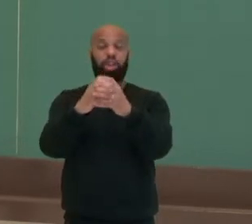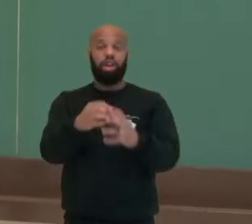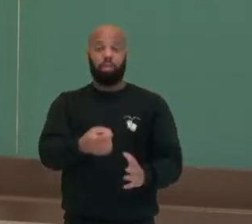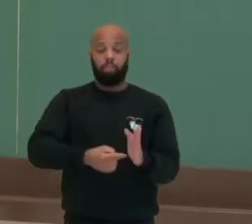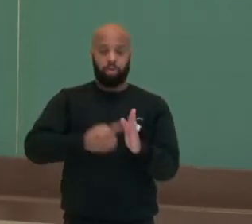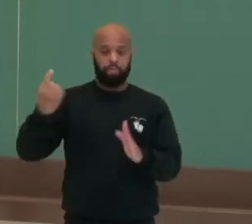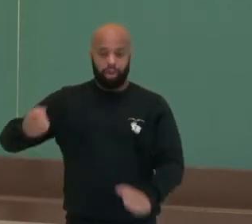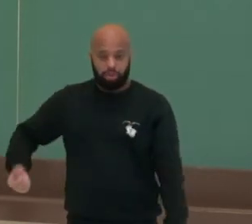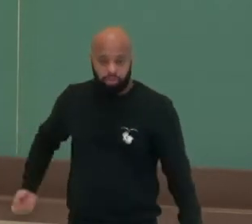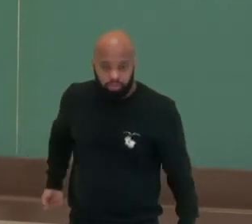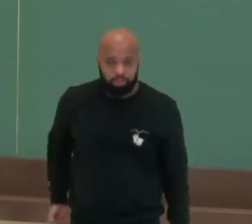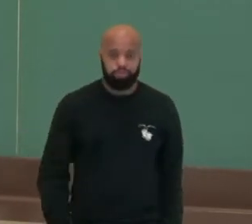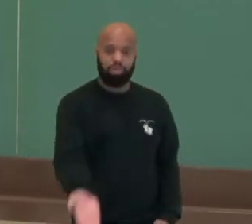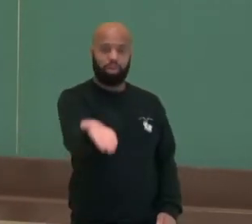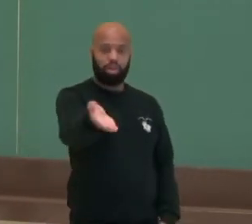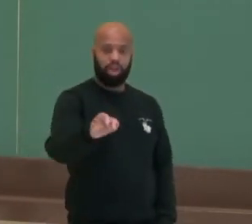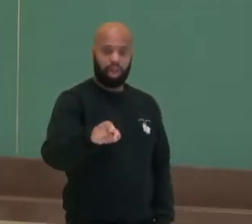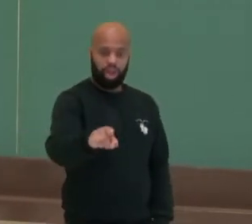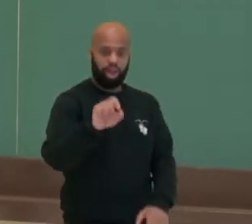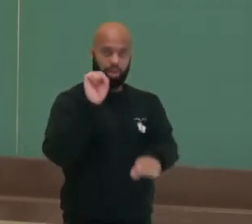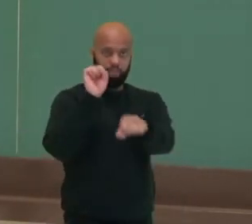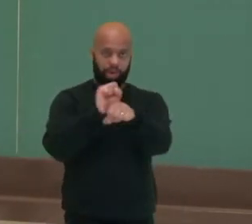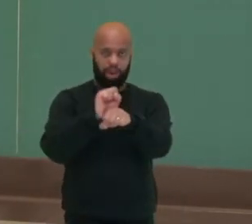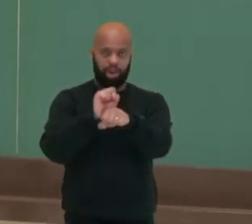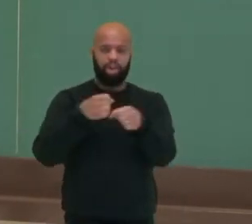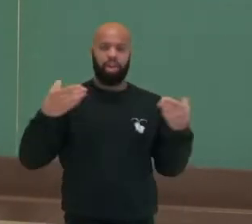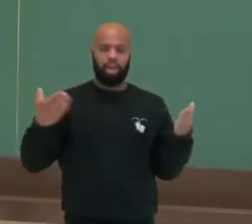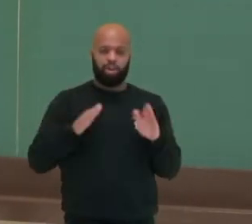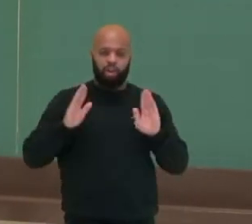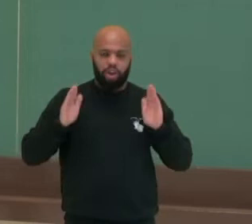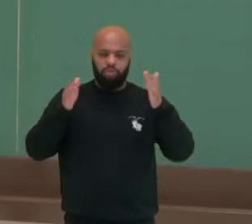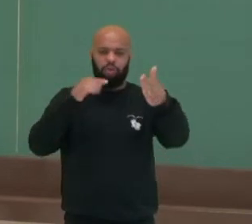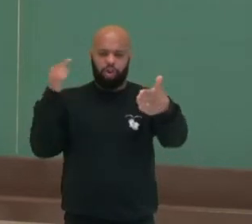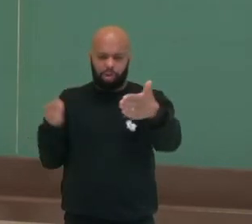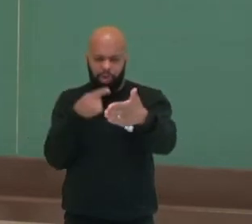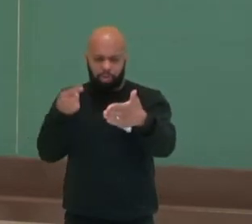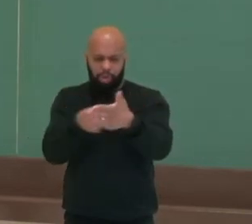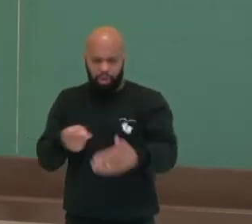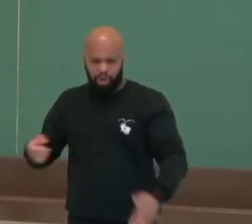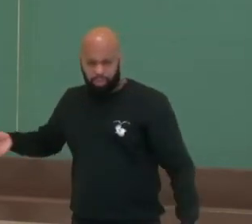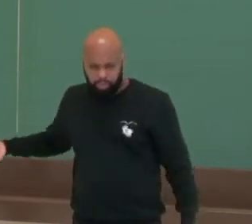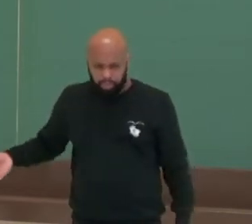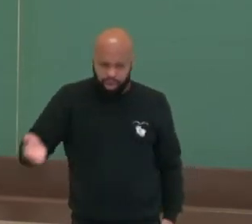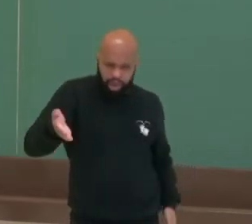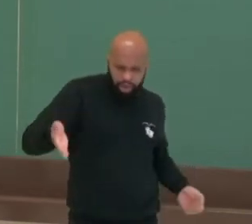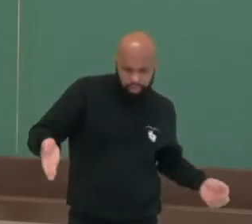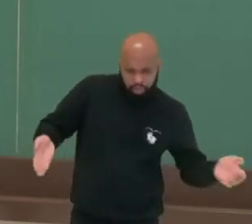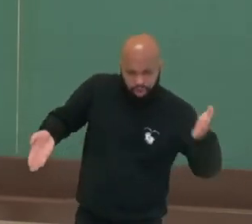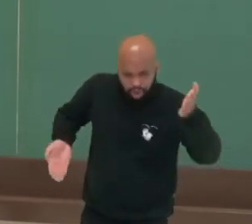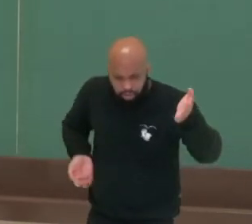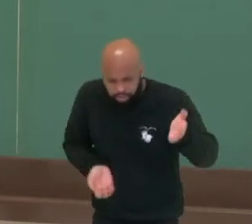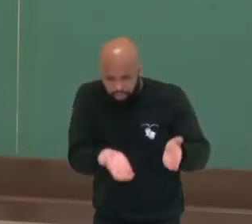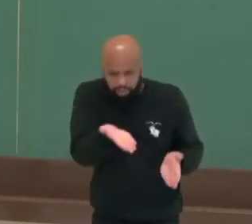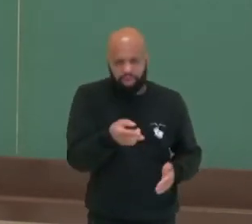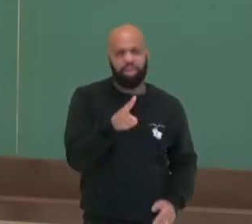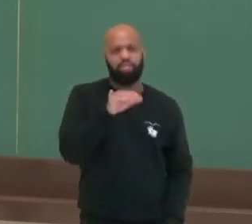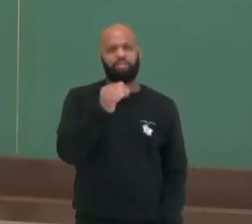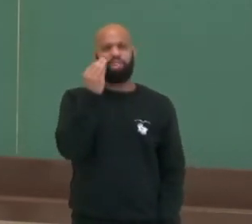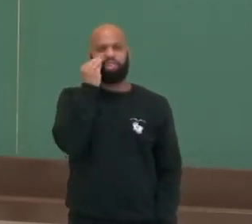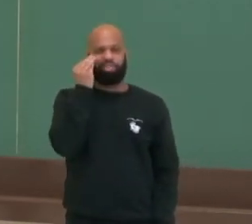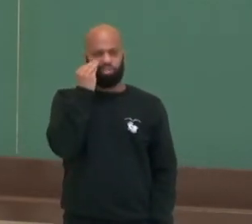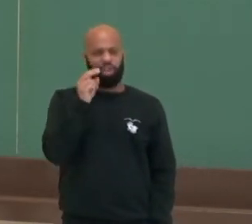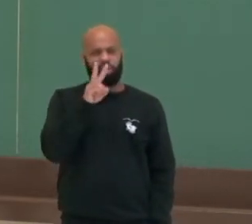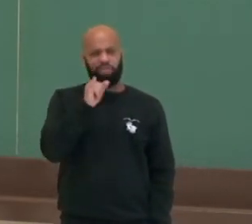no jogo e aonde ela passa a ser o alvo dos jogadores, ok? Já vai entender um pouquinho melhor como que